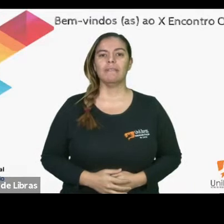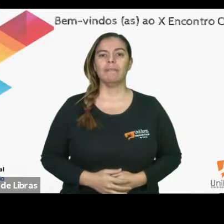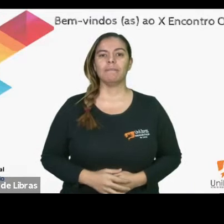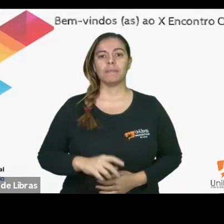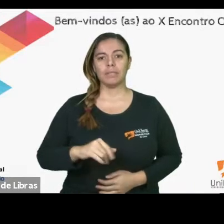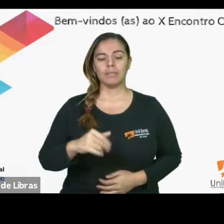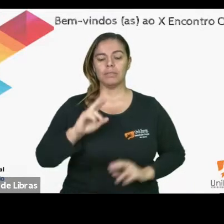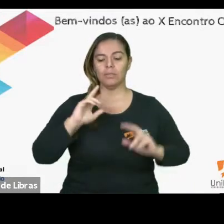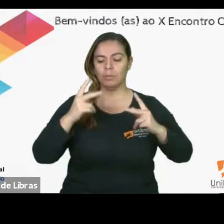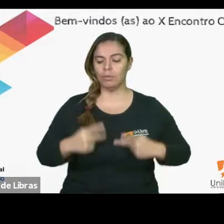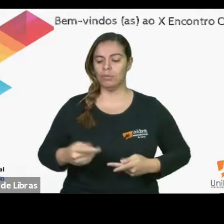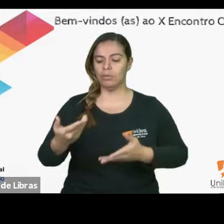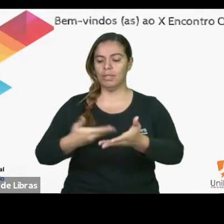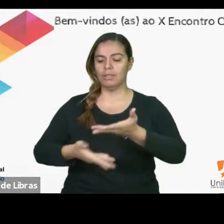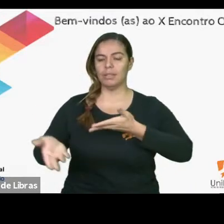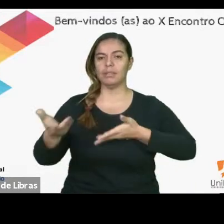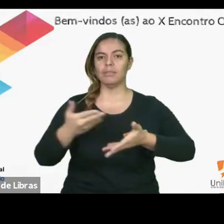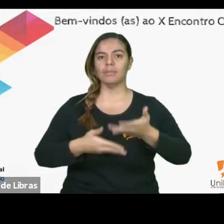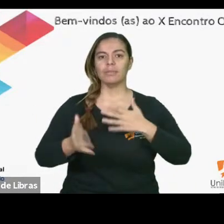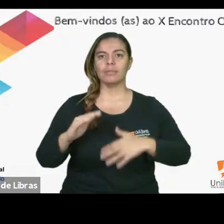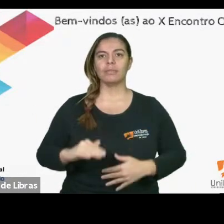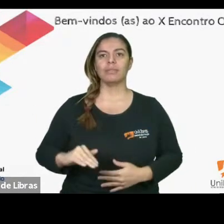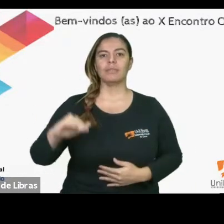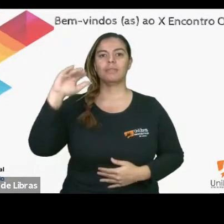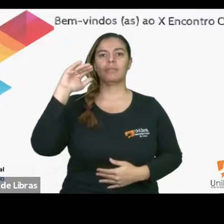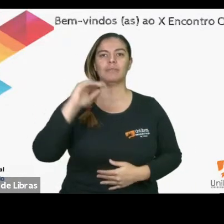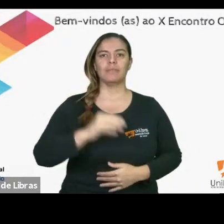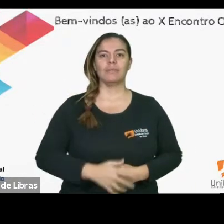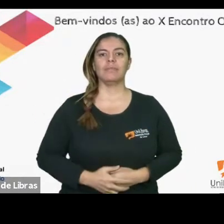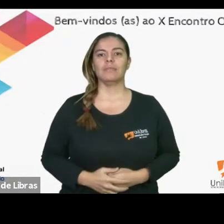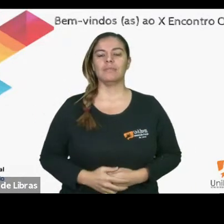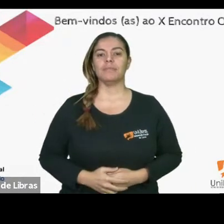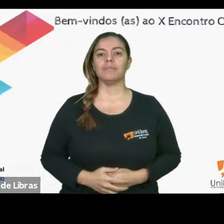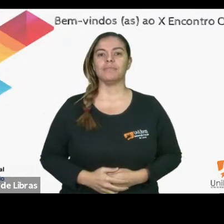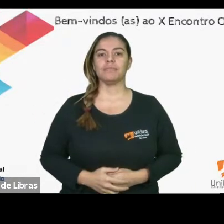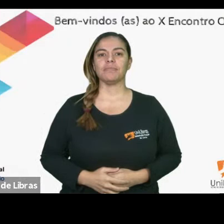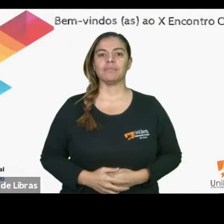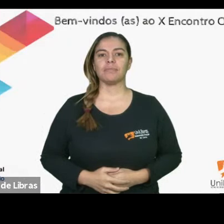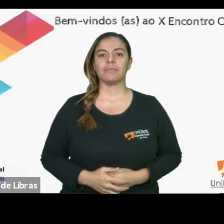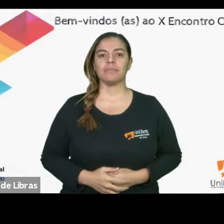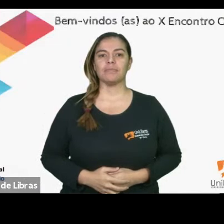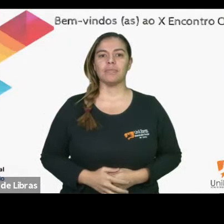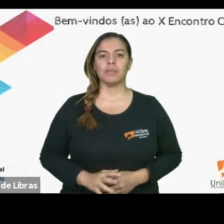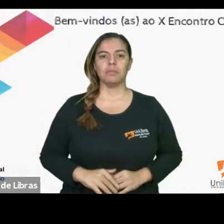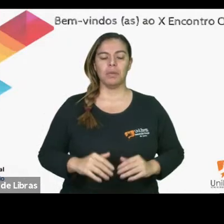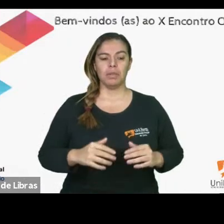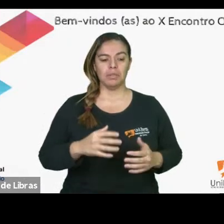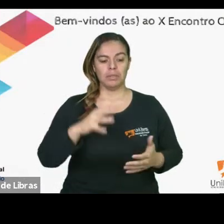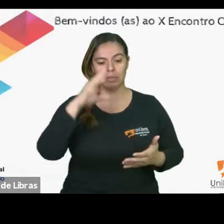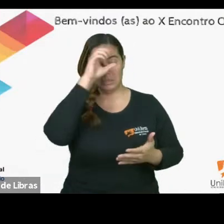humanos. Mas não está programado para aprender a ler.